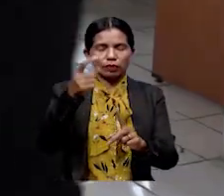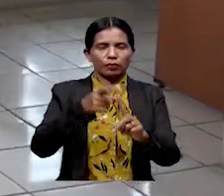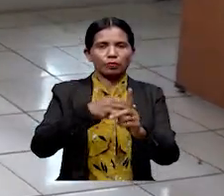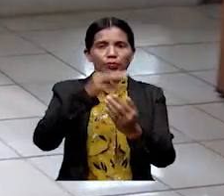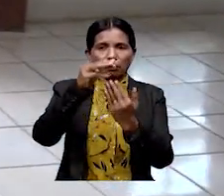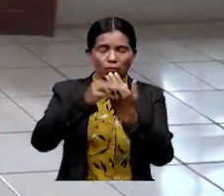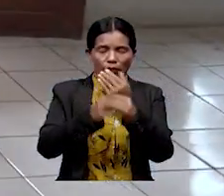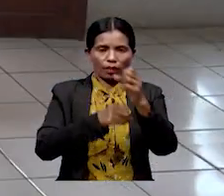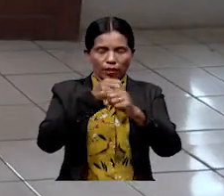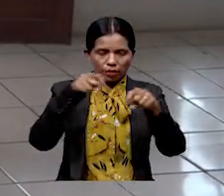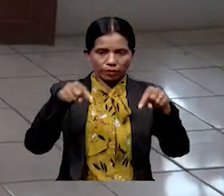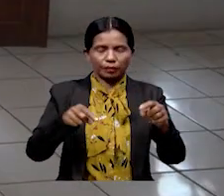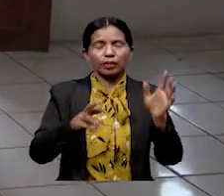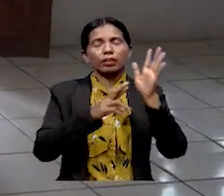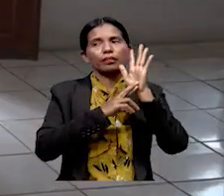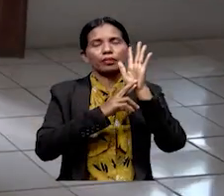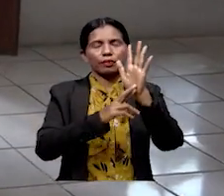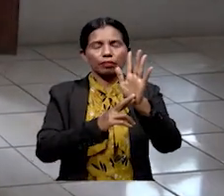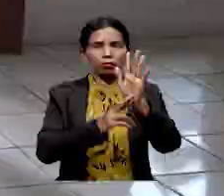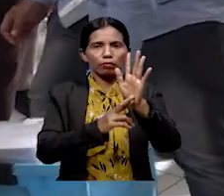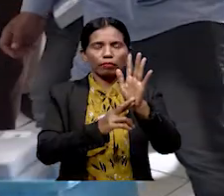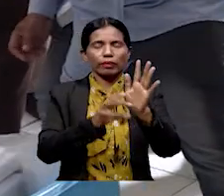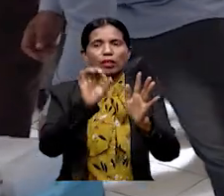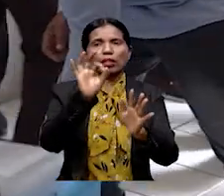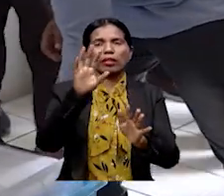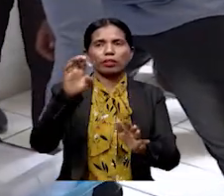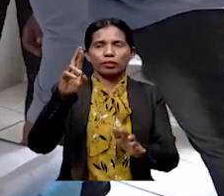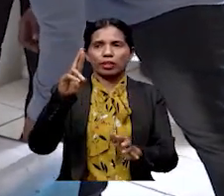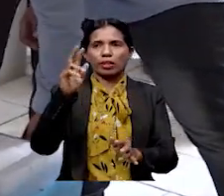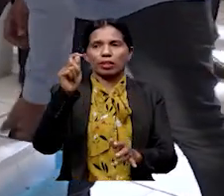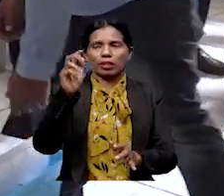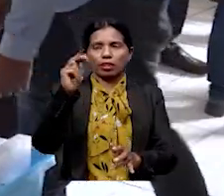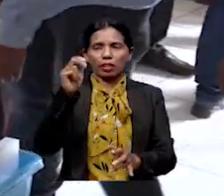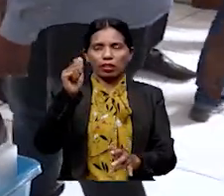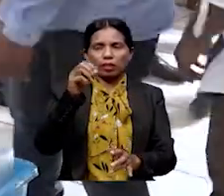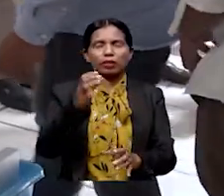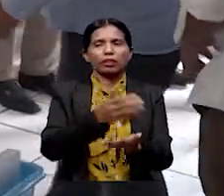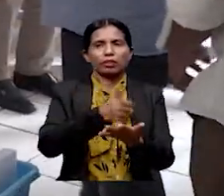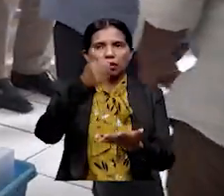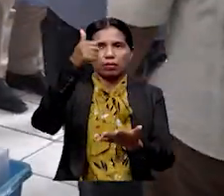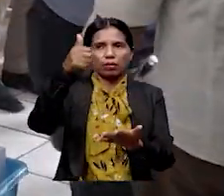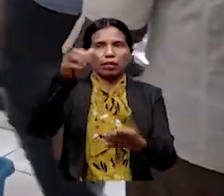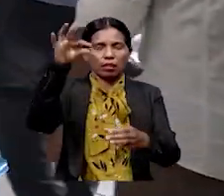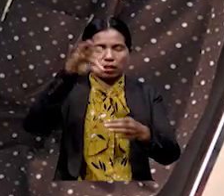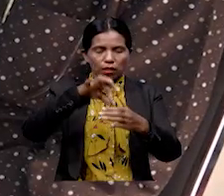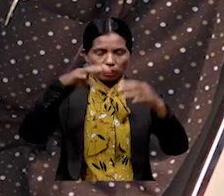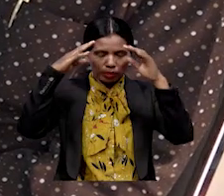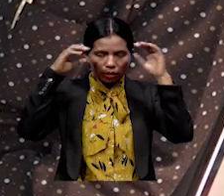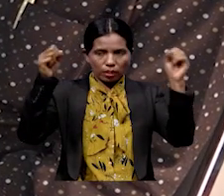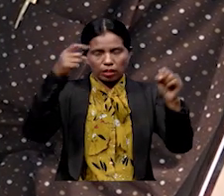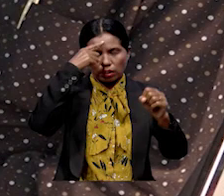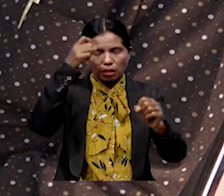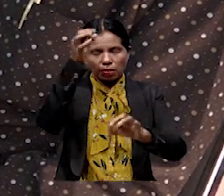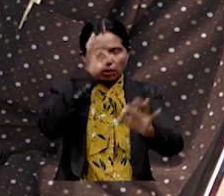tinenem. Representante candidato Fernando Guzmão Garante, Francisco Guterres Luolo, semana em eleição presidencial, tamba